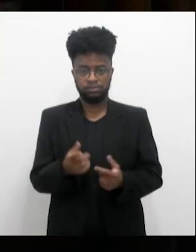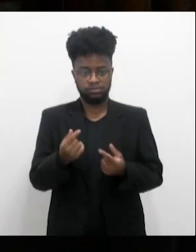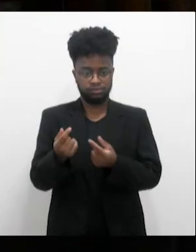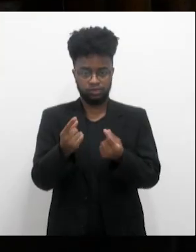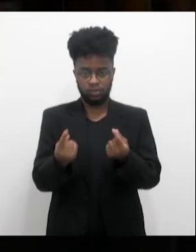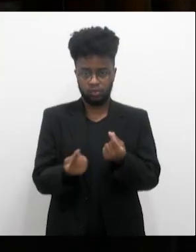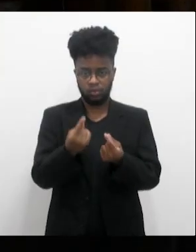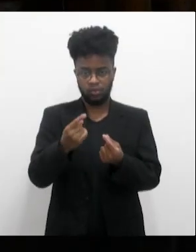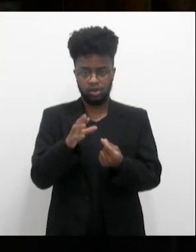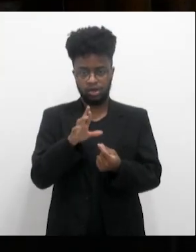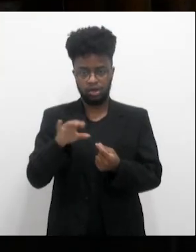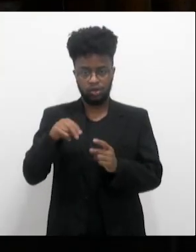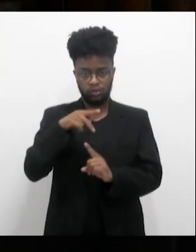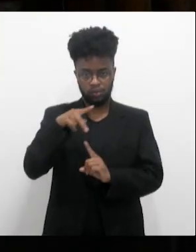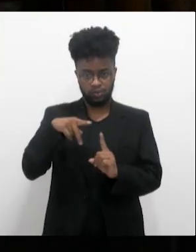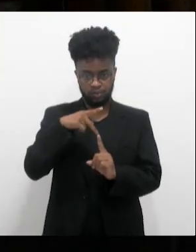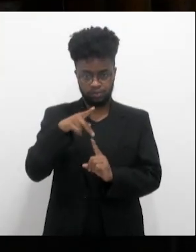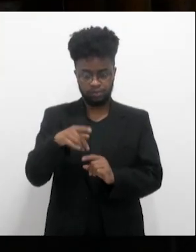Rio Previdência